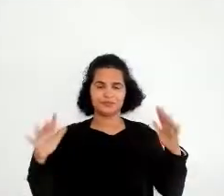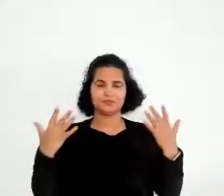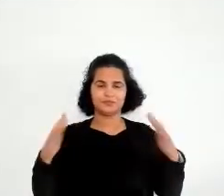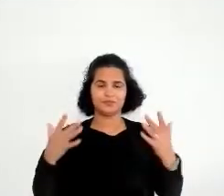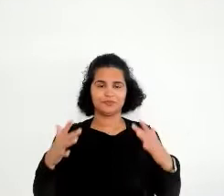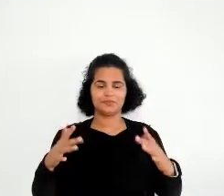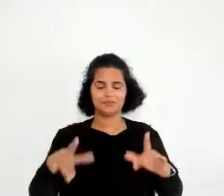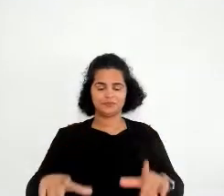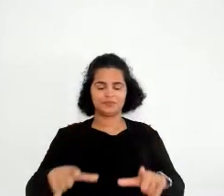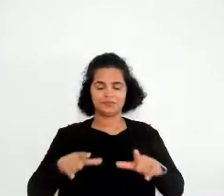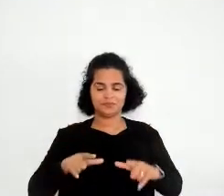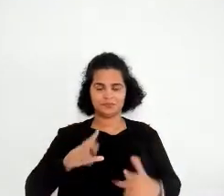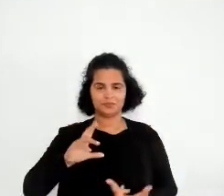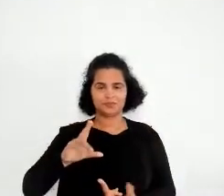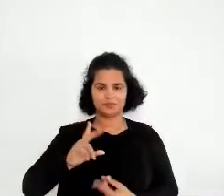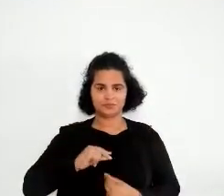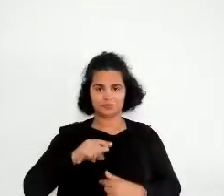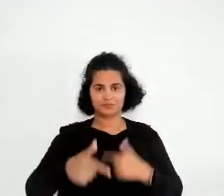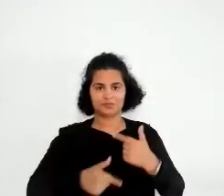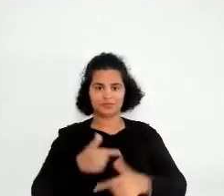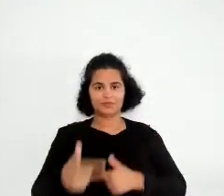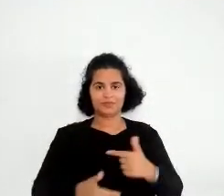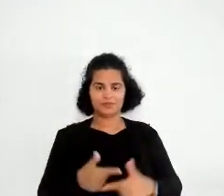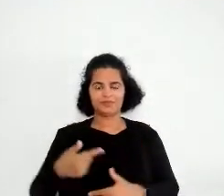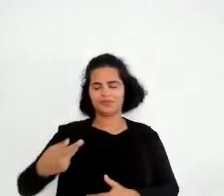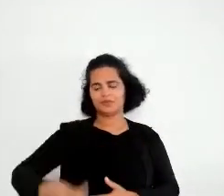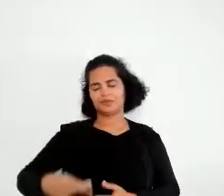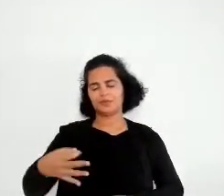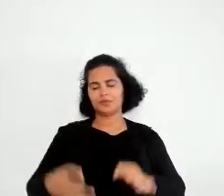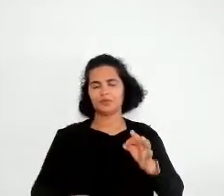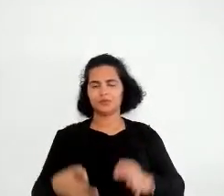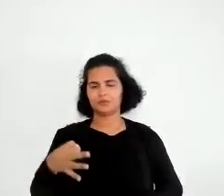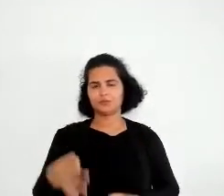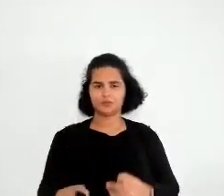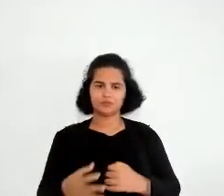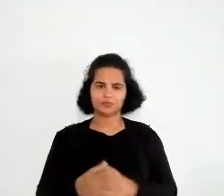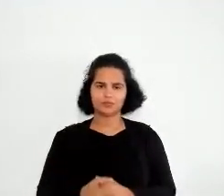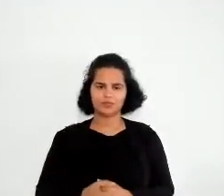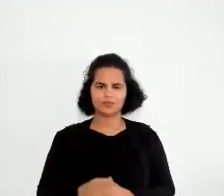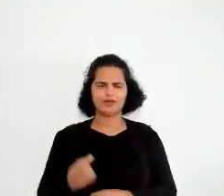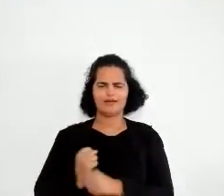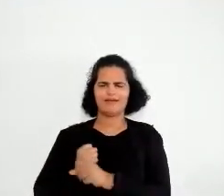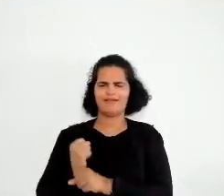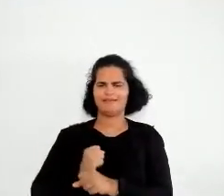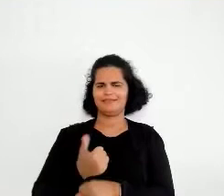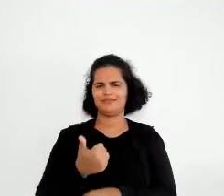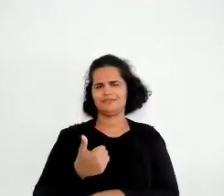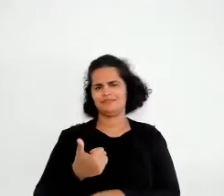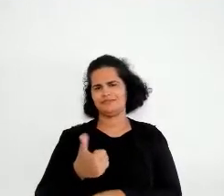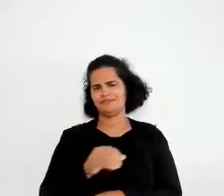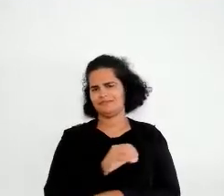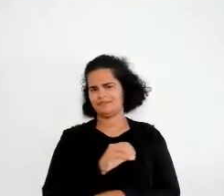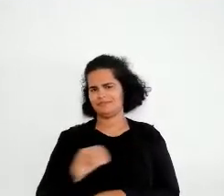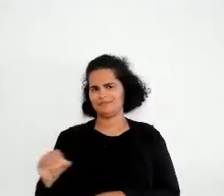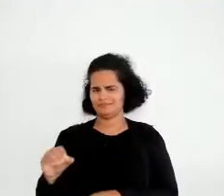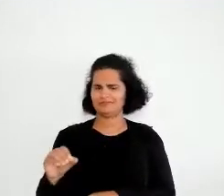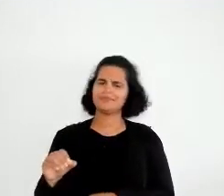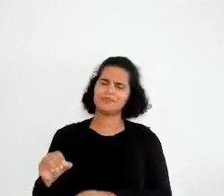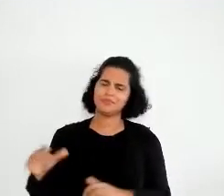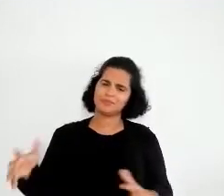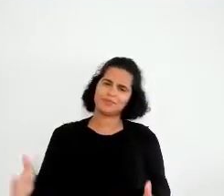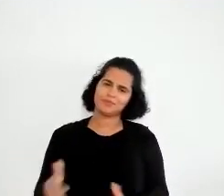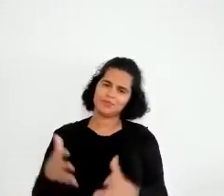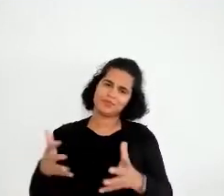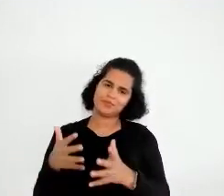profícua atuação desta corte, corte centenária em prol da sociedade